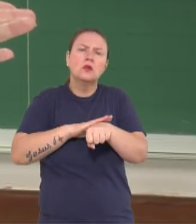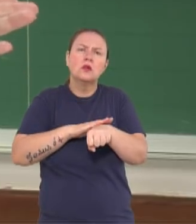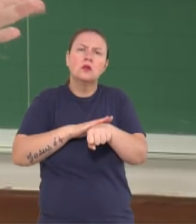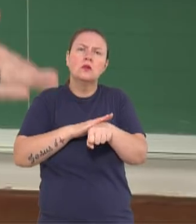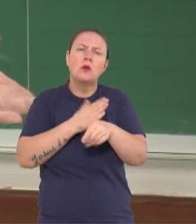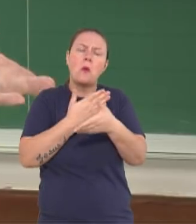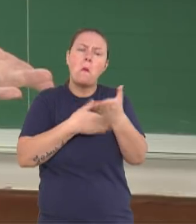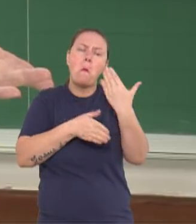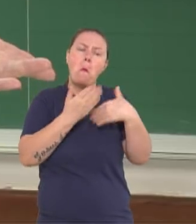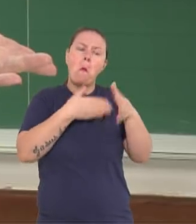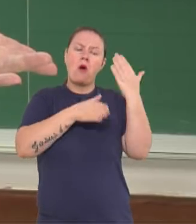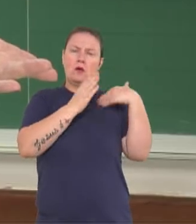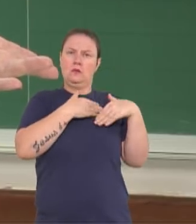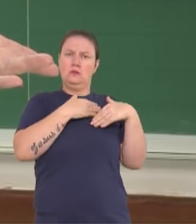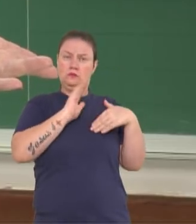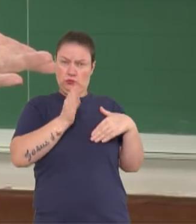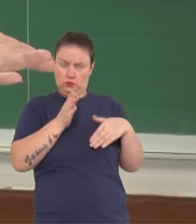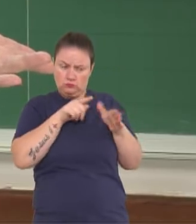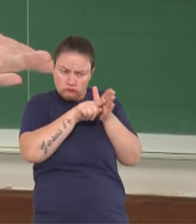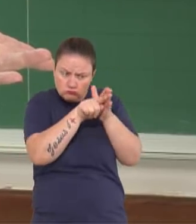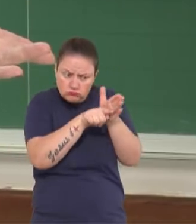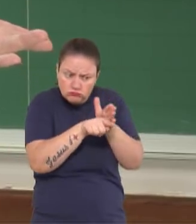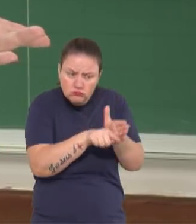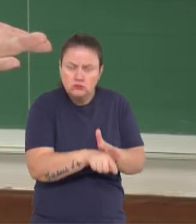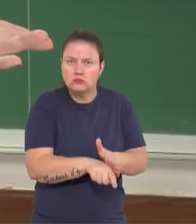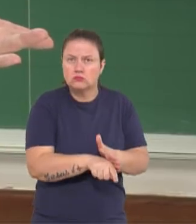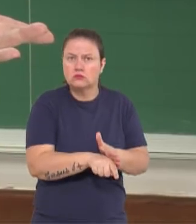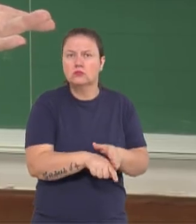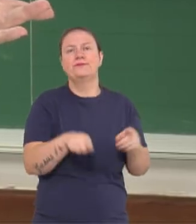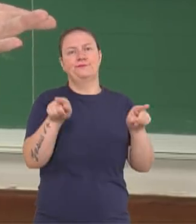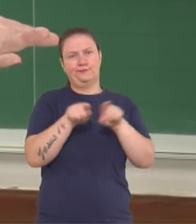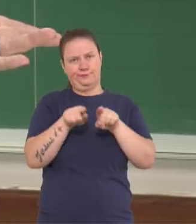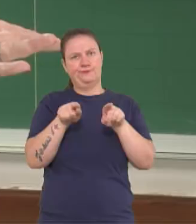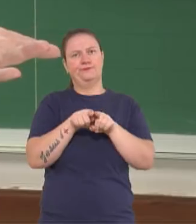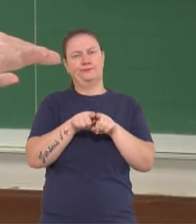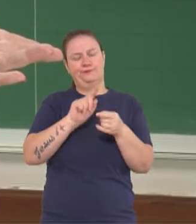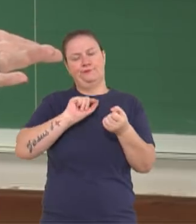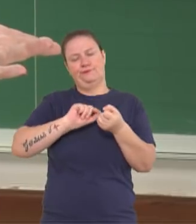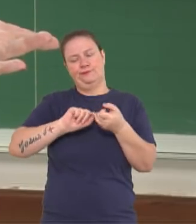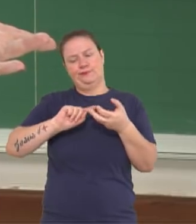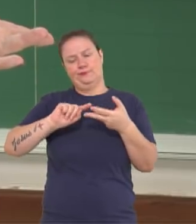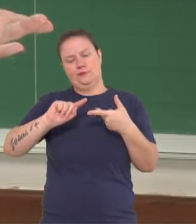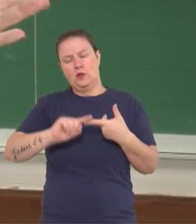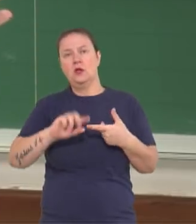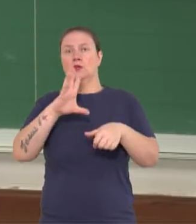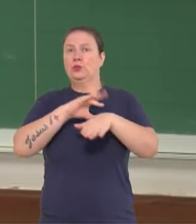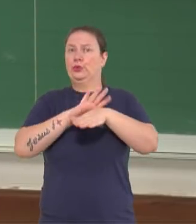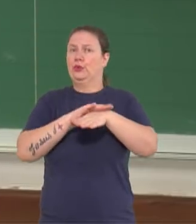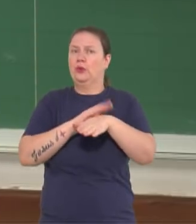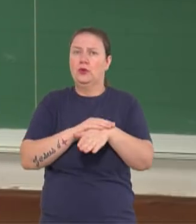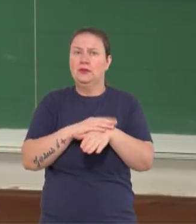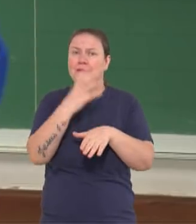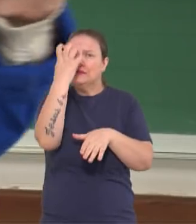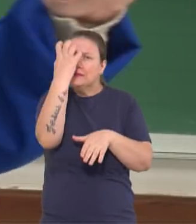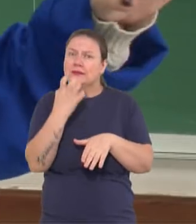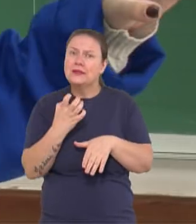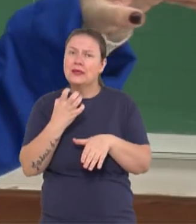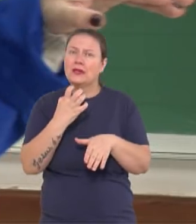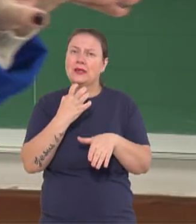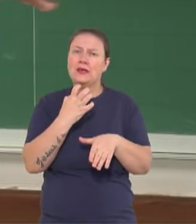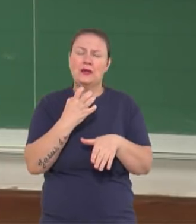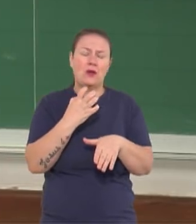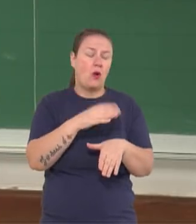essa curiosidade? Né? Além da gripe espanhola, nós tivemos outras doenças bem graves aí que assolaram a humanidade,